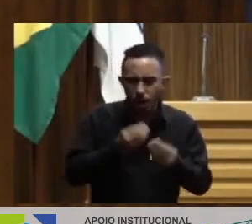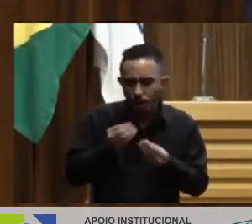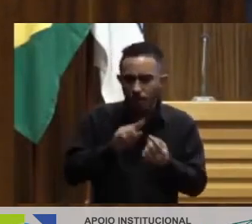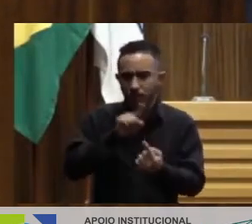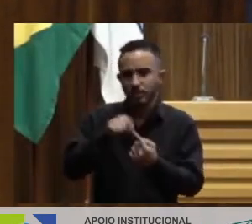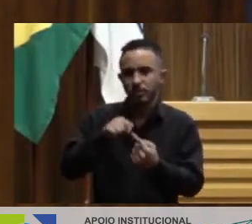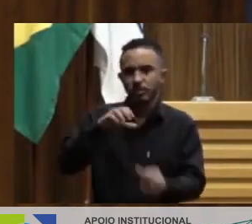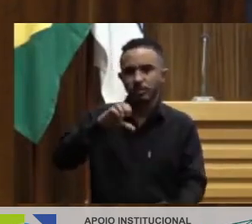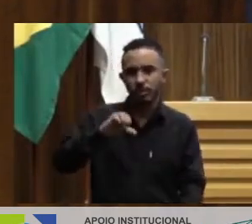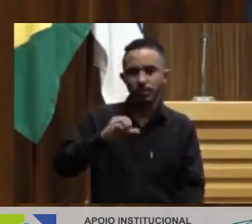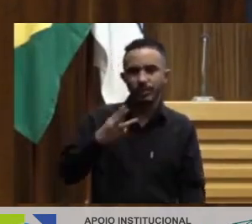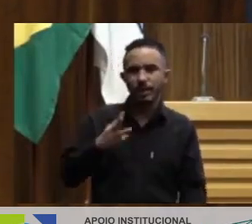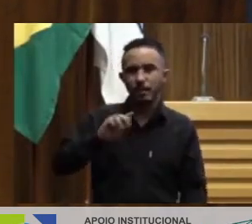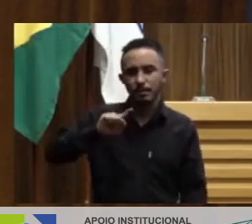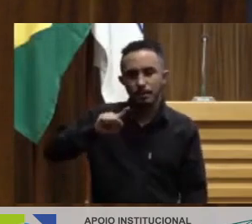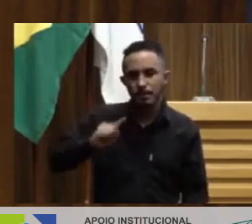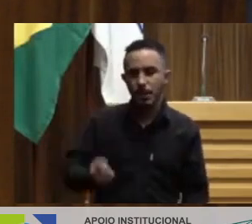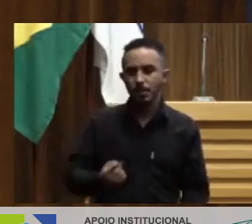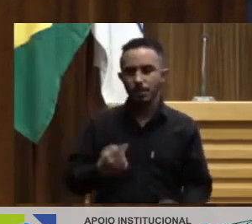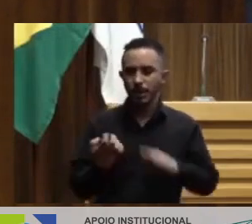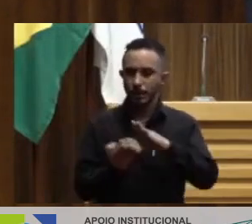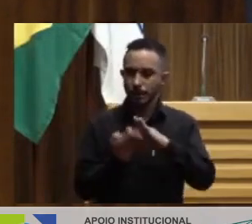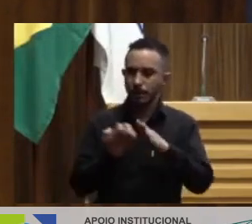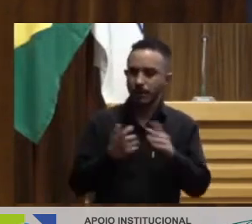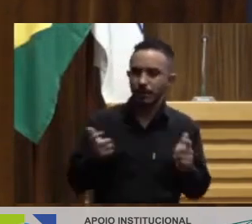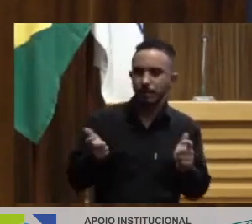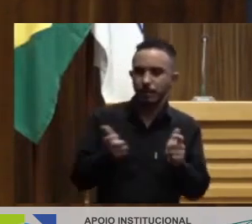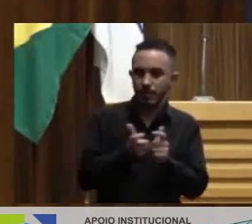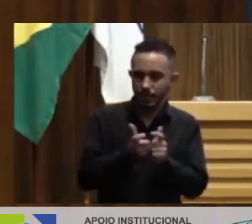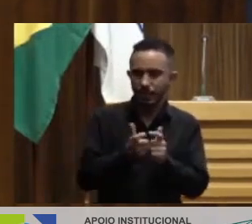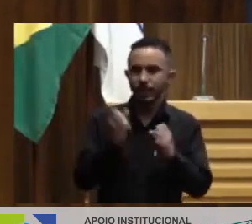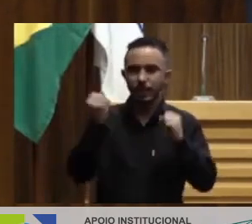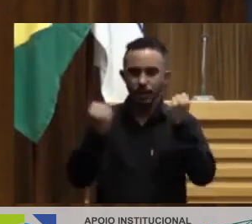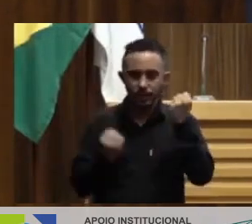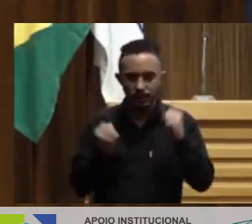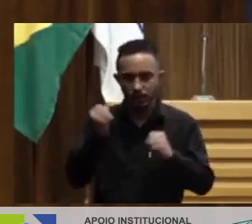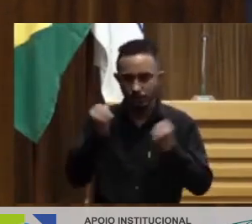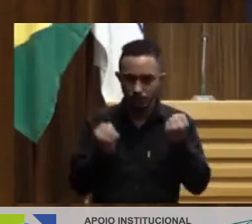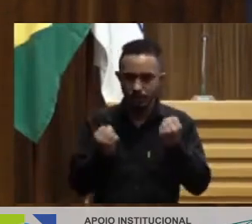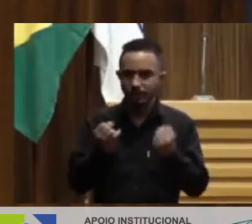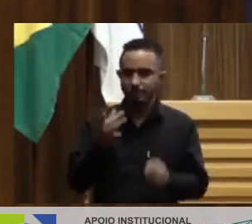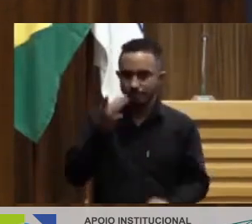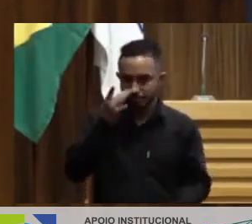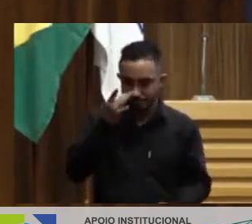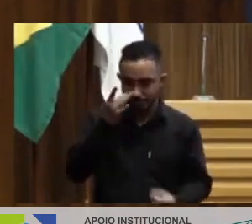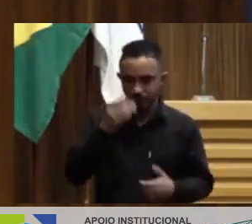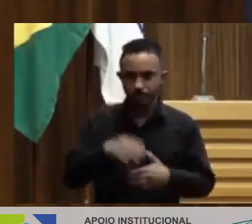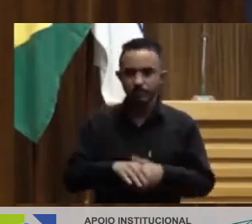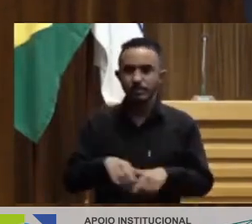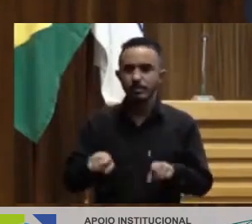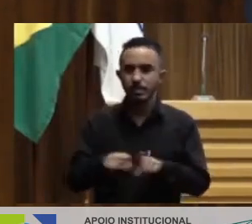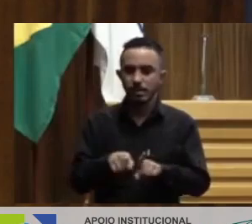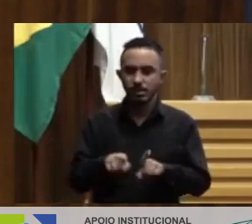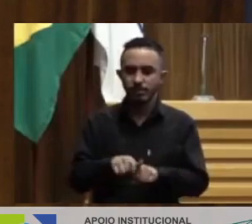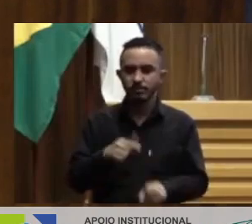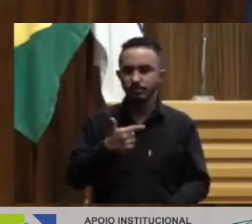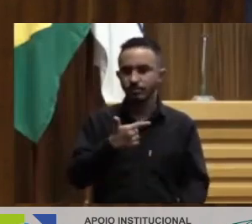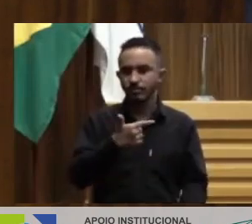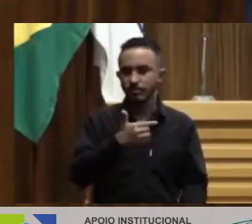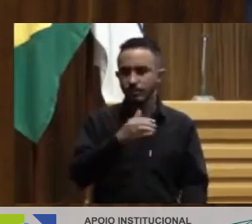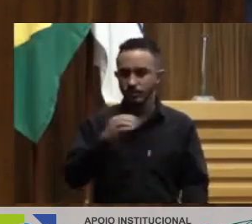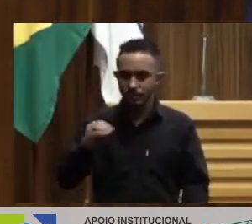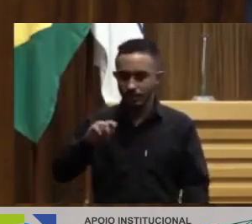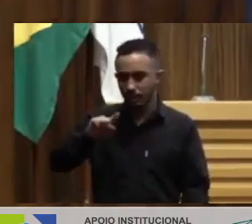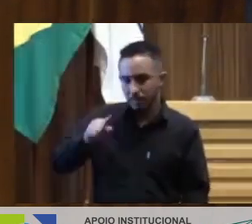93 mil pequenas empresas, indústrias presencialmente e 200 mil